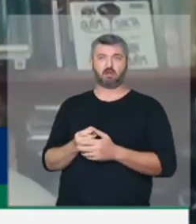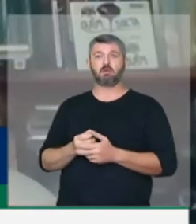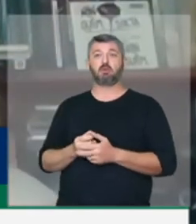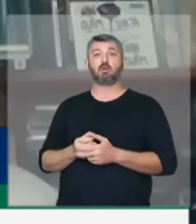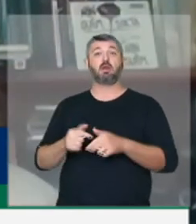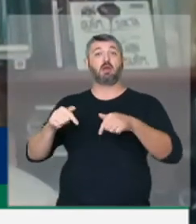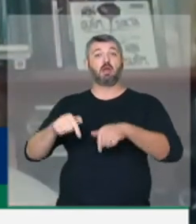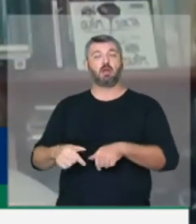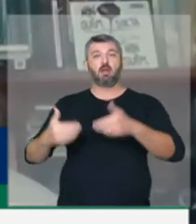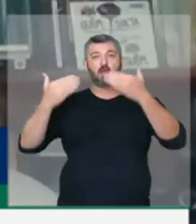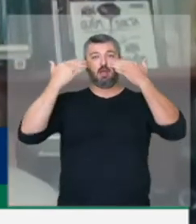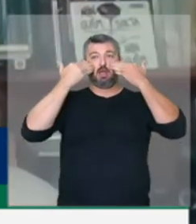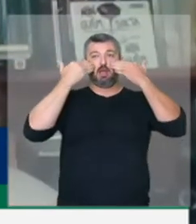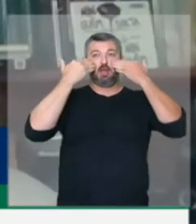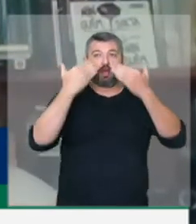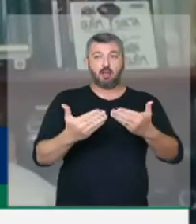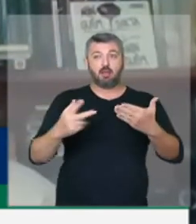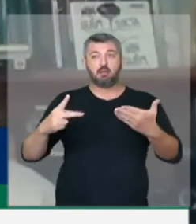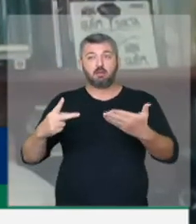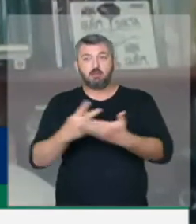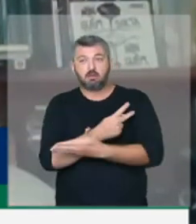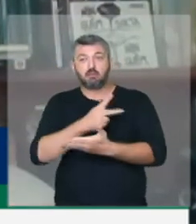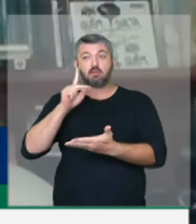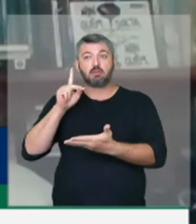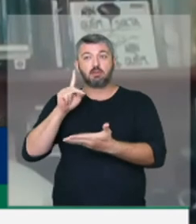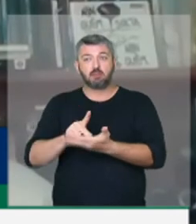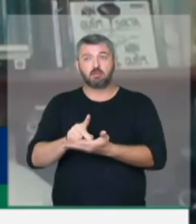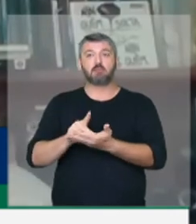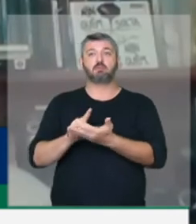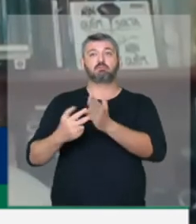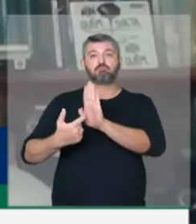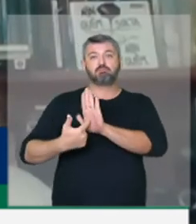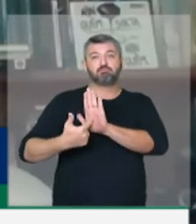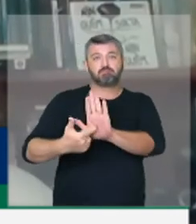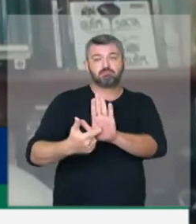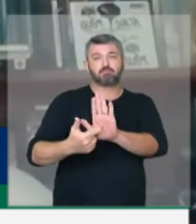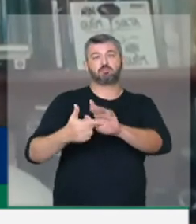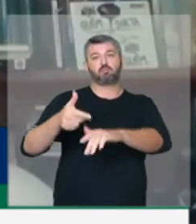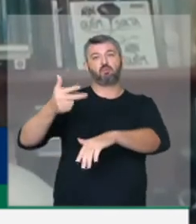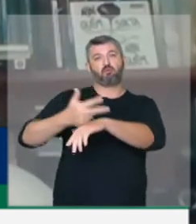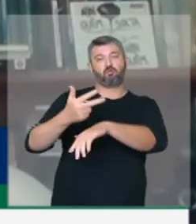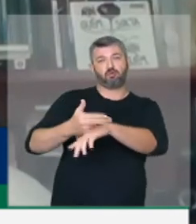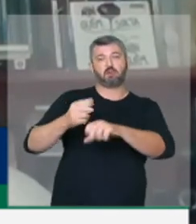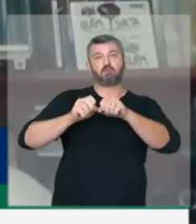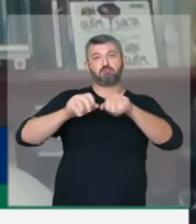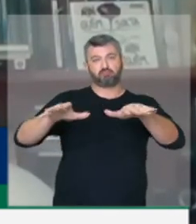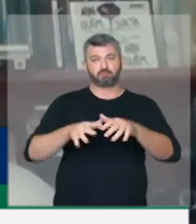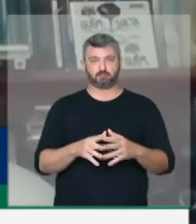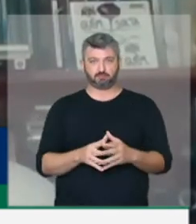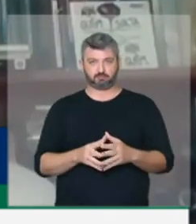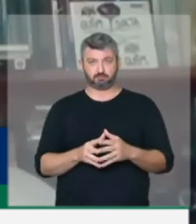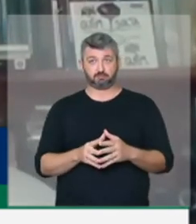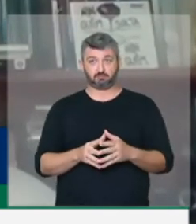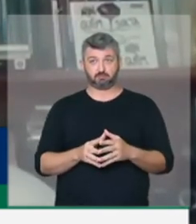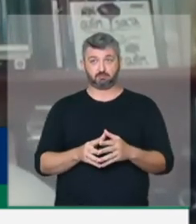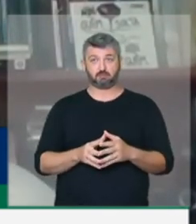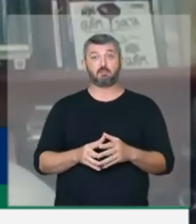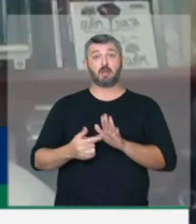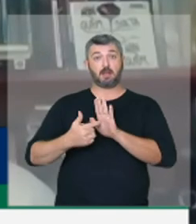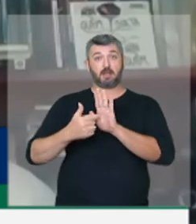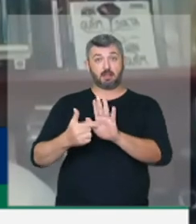aqui a apresentação dos fatos como eles foram constituídos e realizados, e recupera